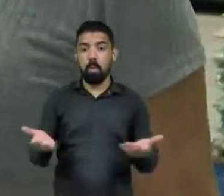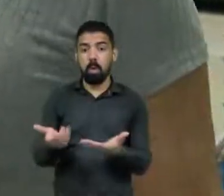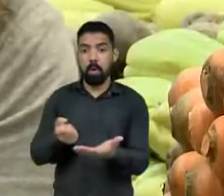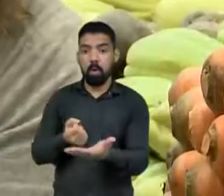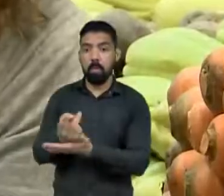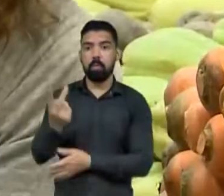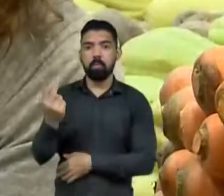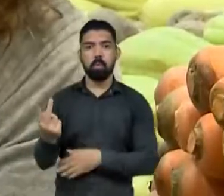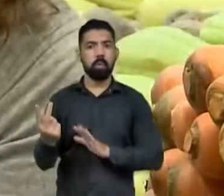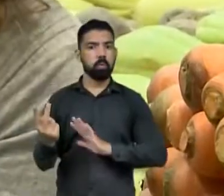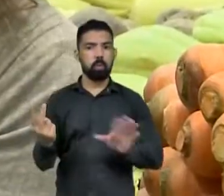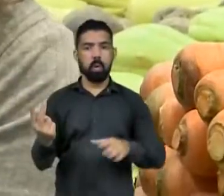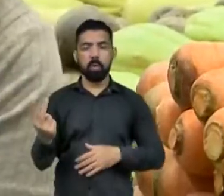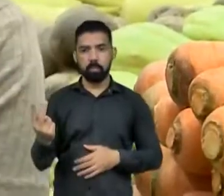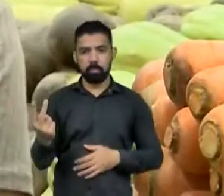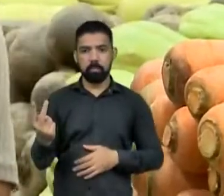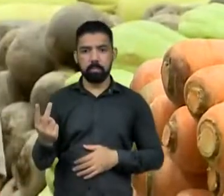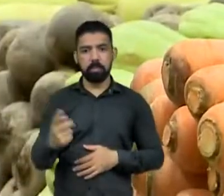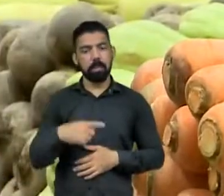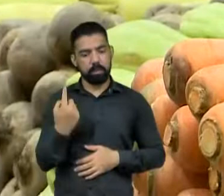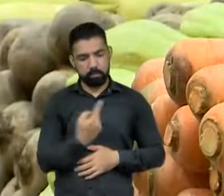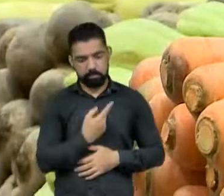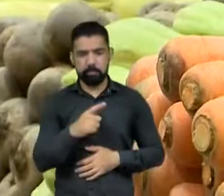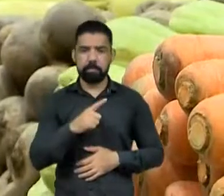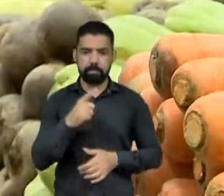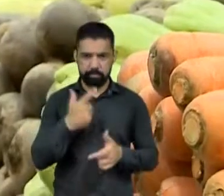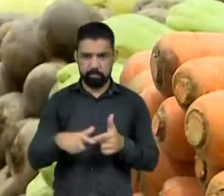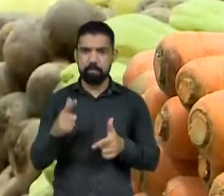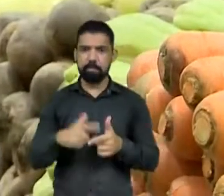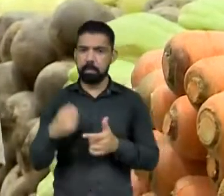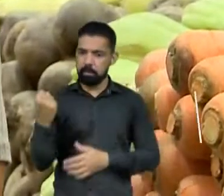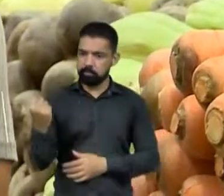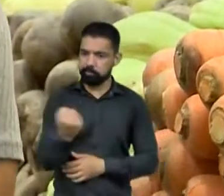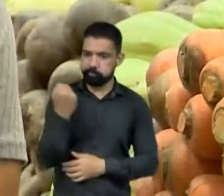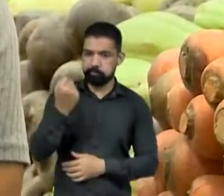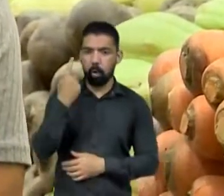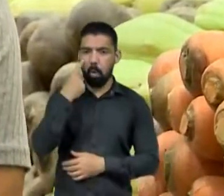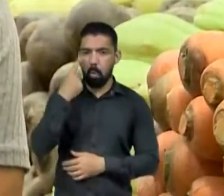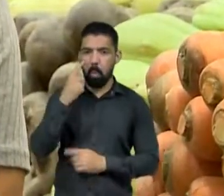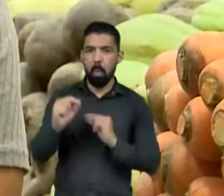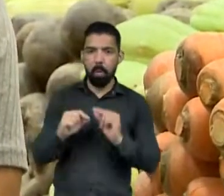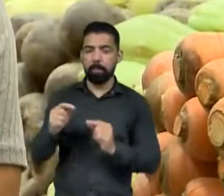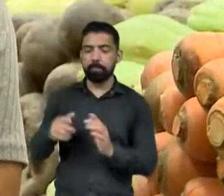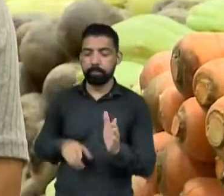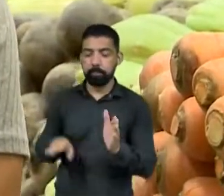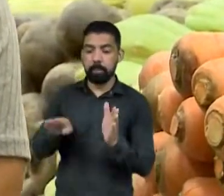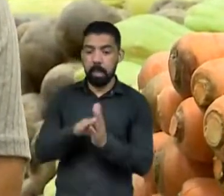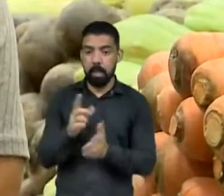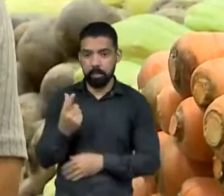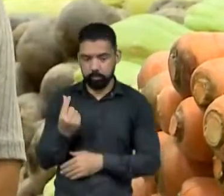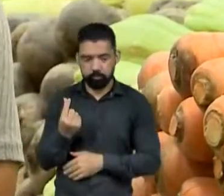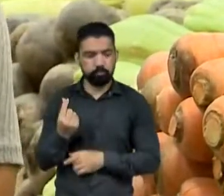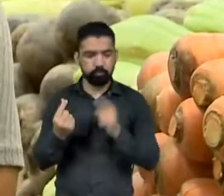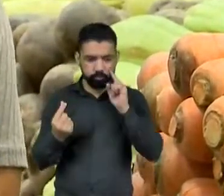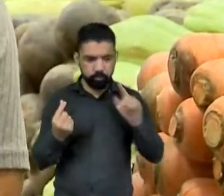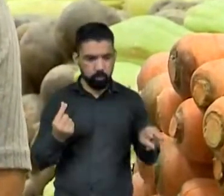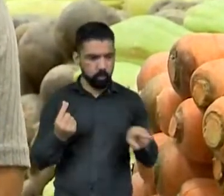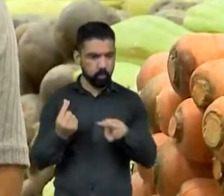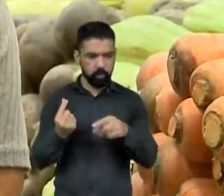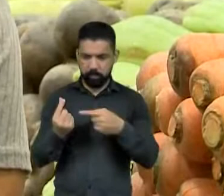2 unidades. A gente está passando por momentos que a gente vem com uma grana para fazer o mercantil e aí a gente